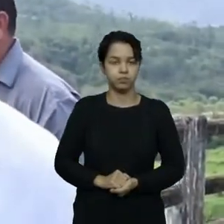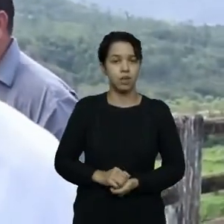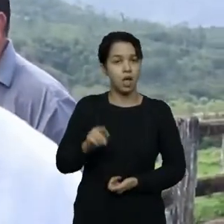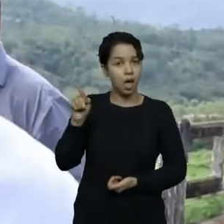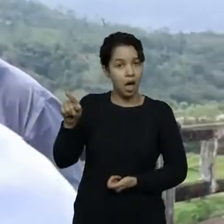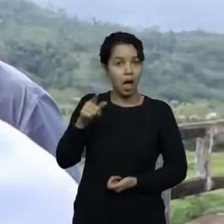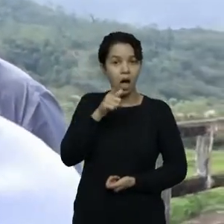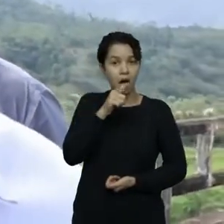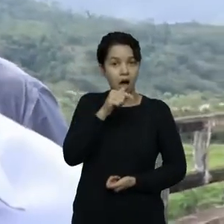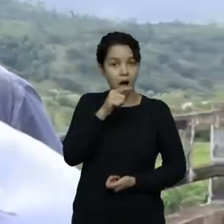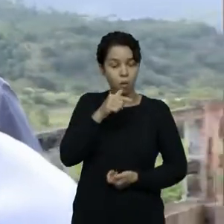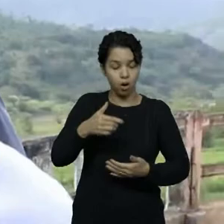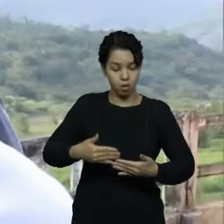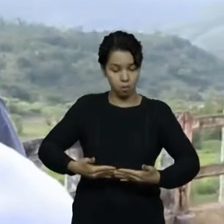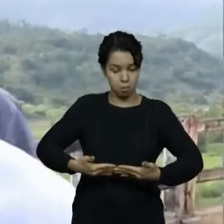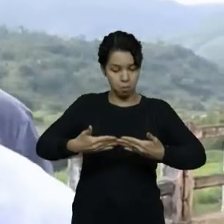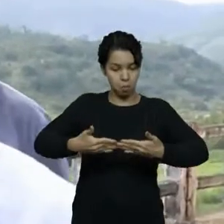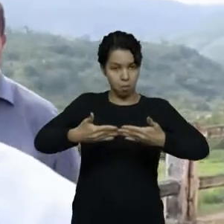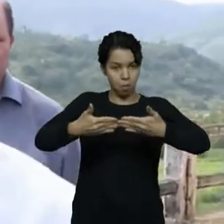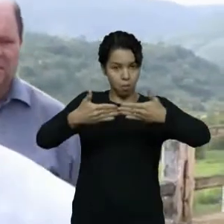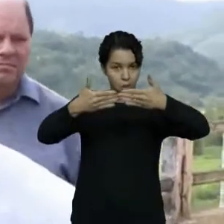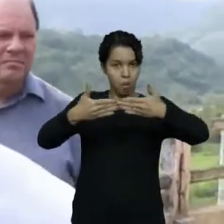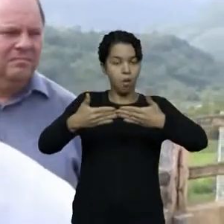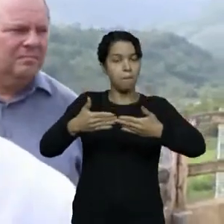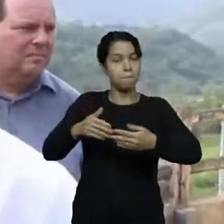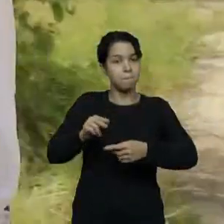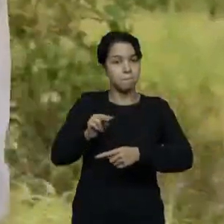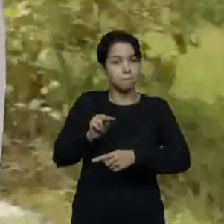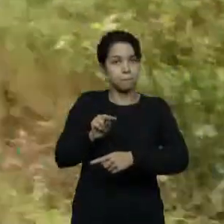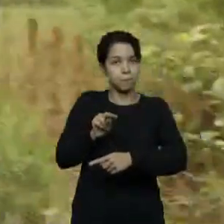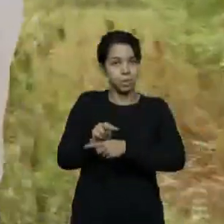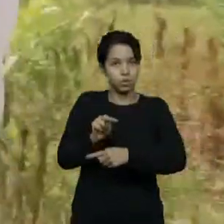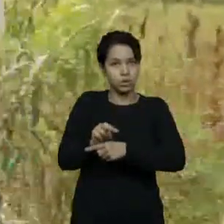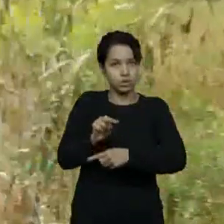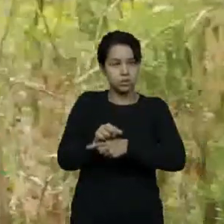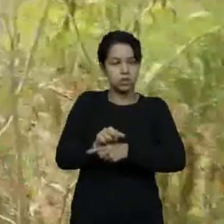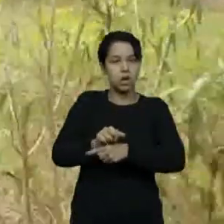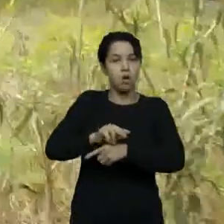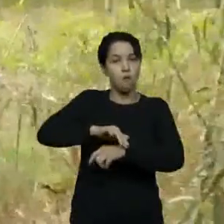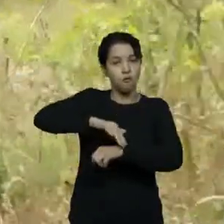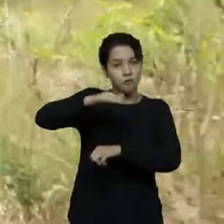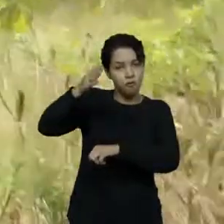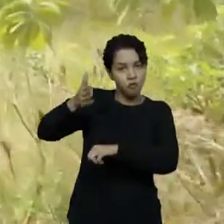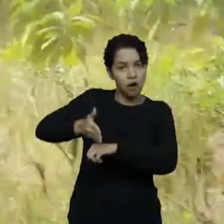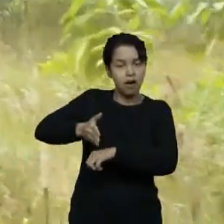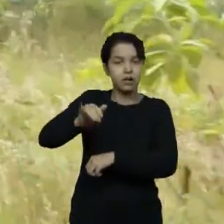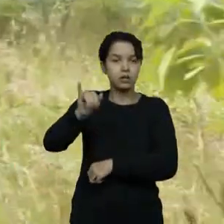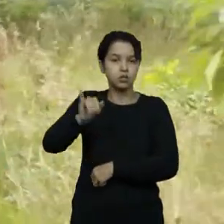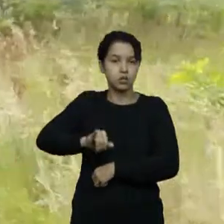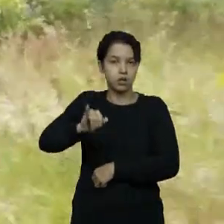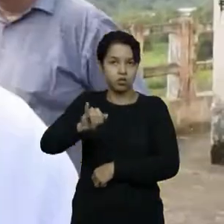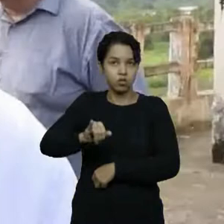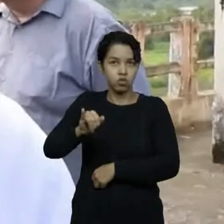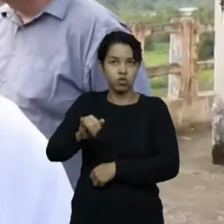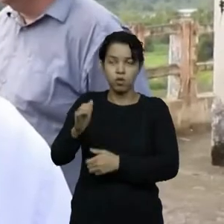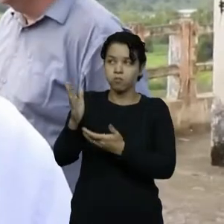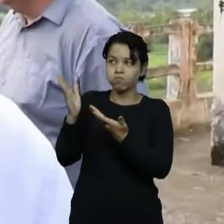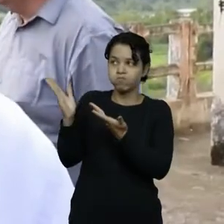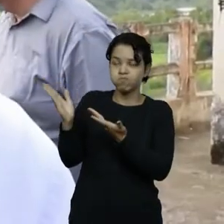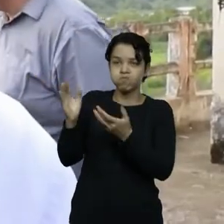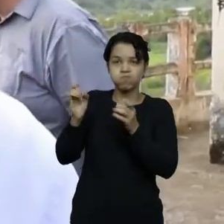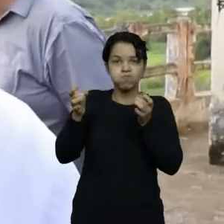contenção de Cheias de proteção do Vale do Itajaí completamente